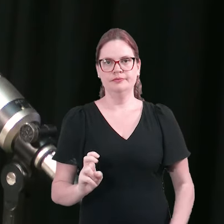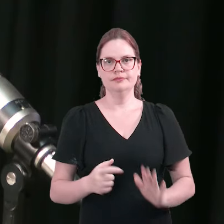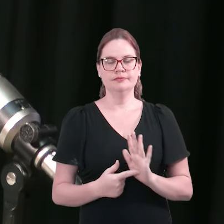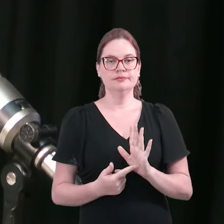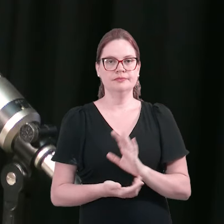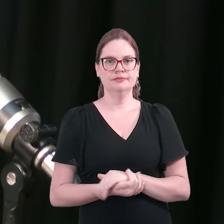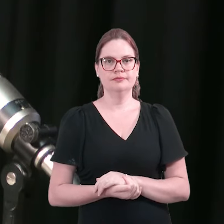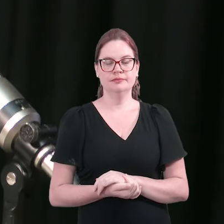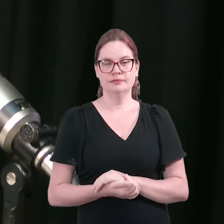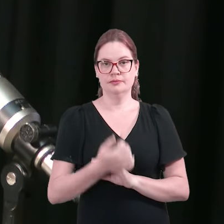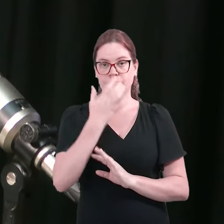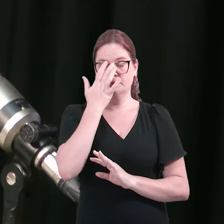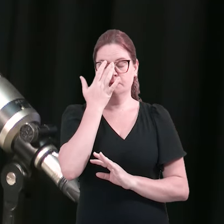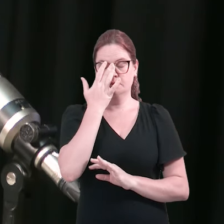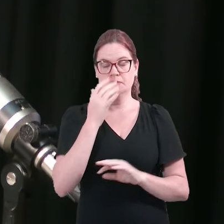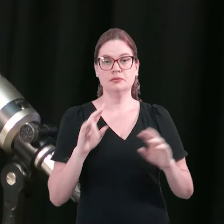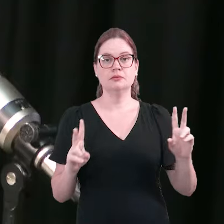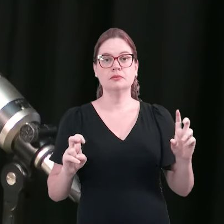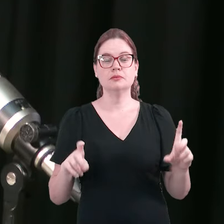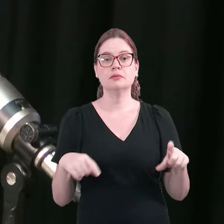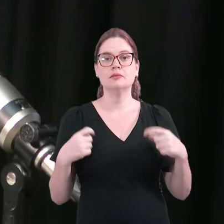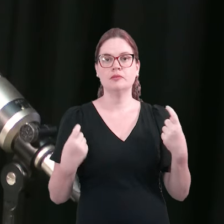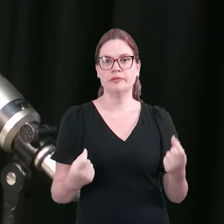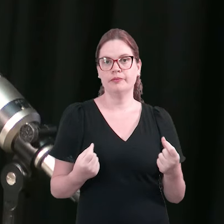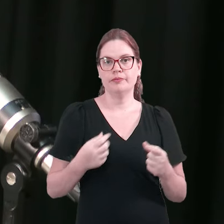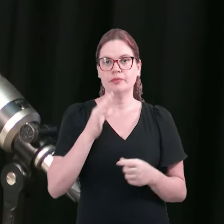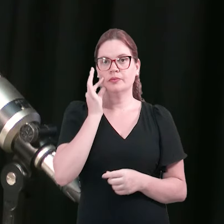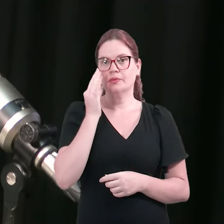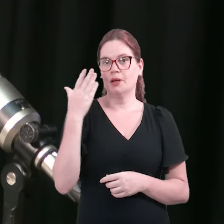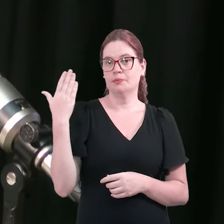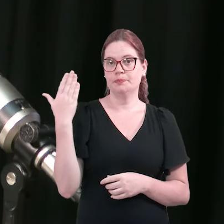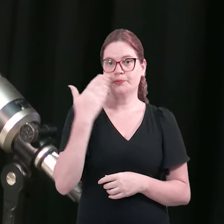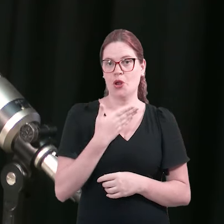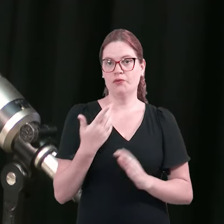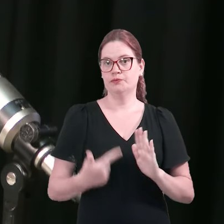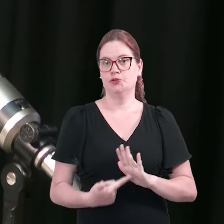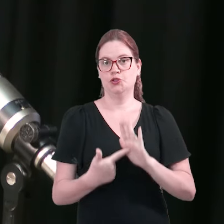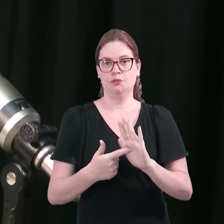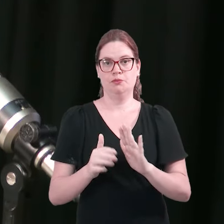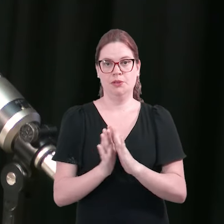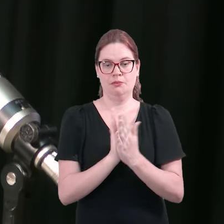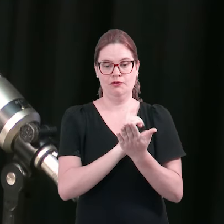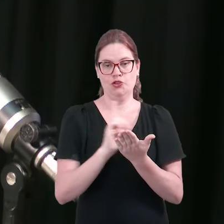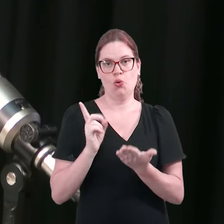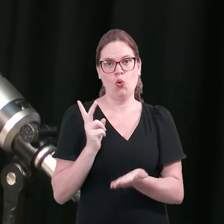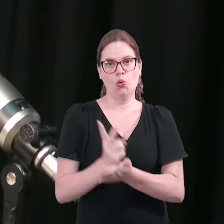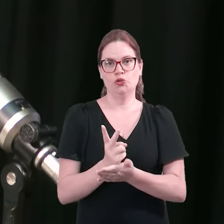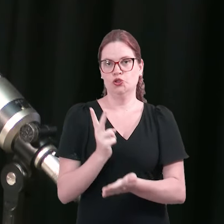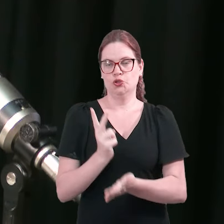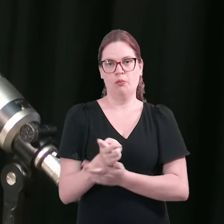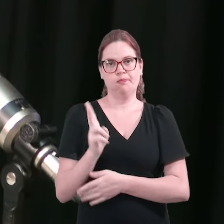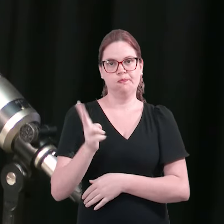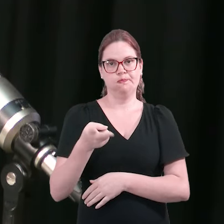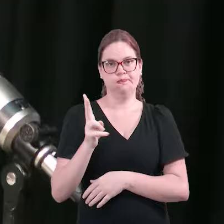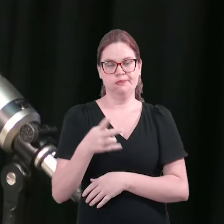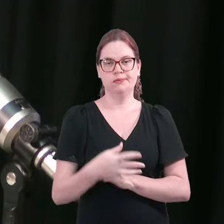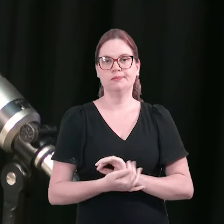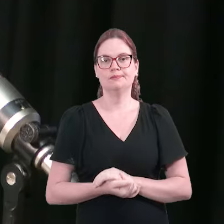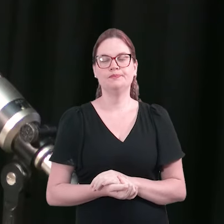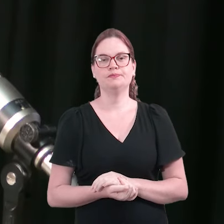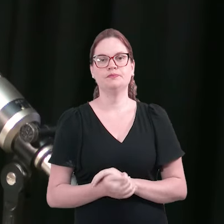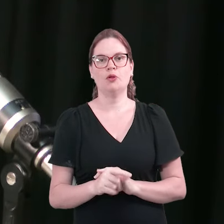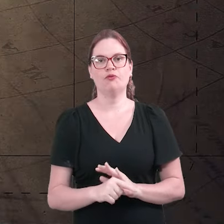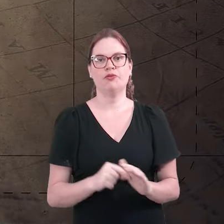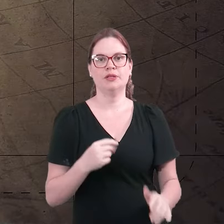35. Afinal, o tema é as evidências da preservação da palavra de Deus. Então, o verso